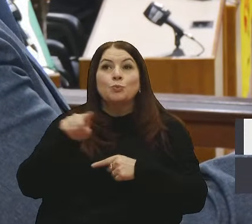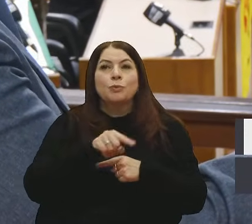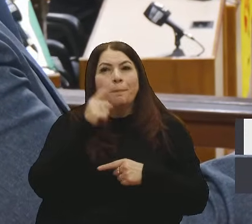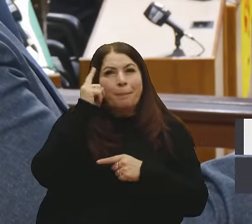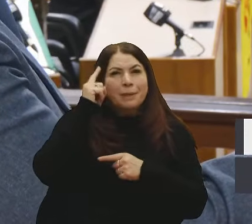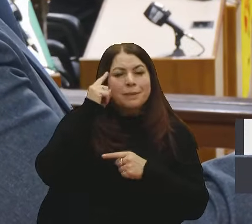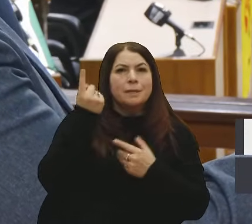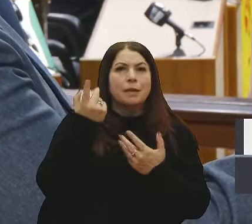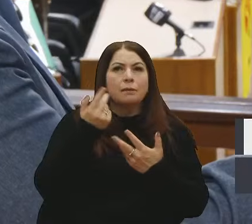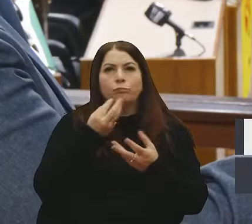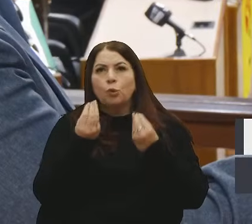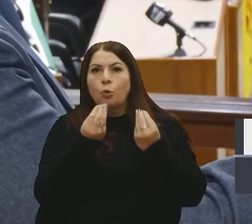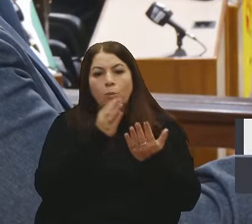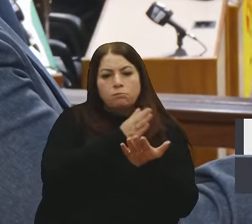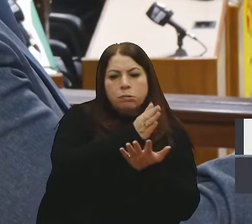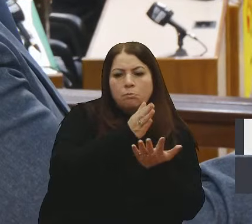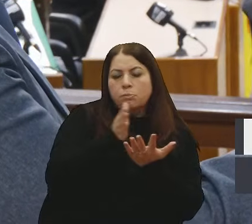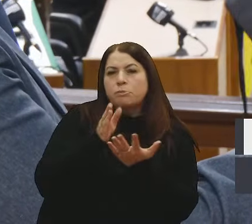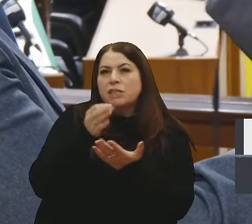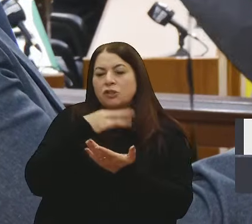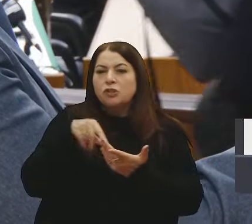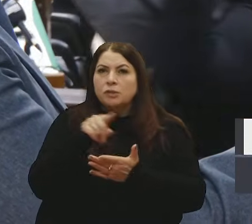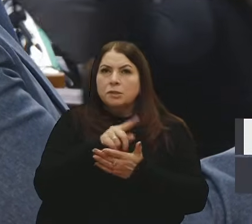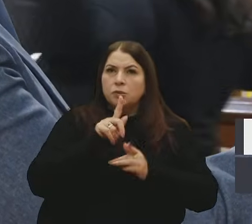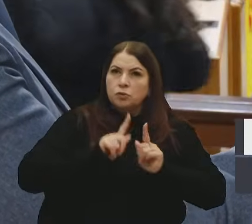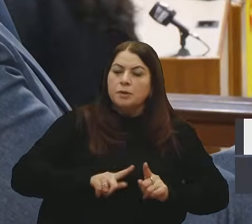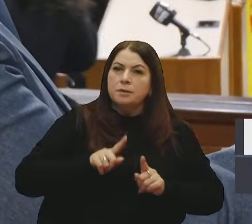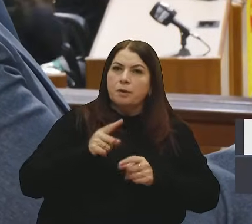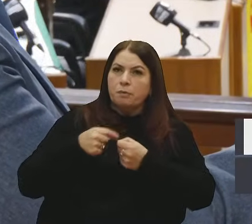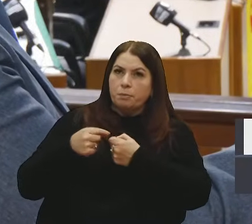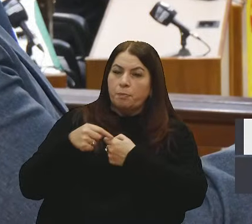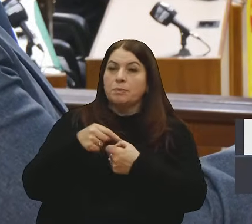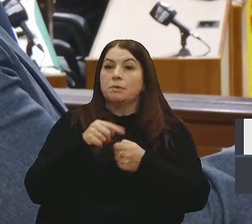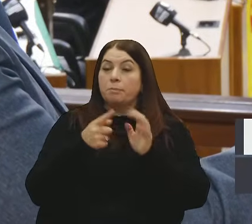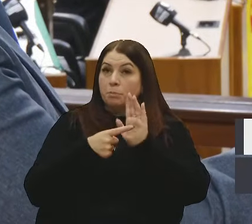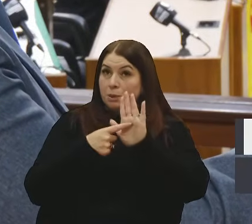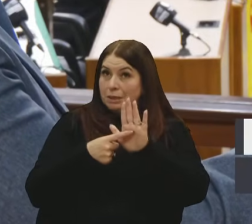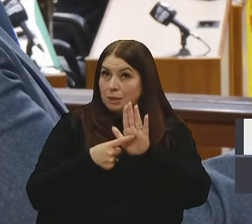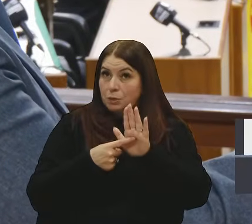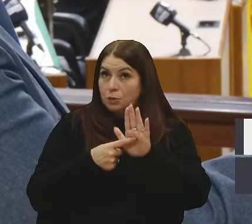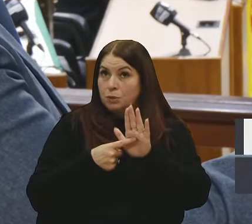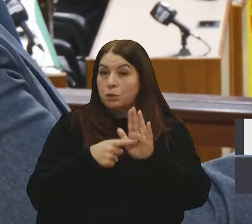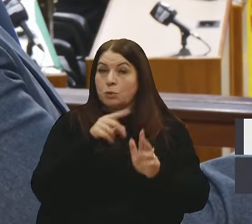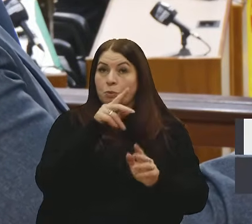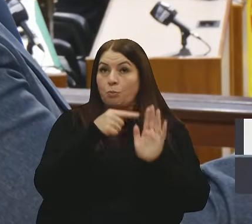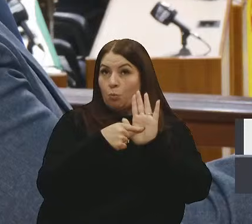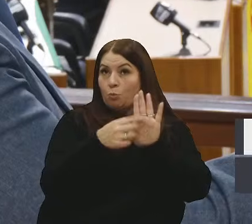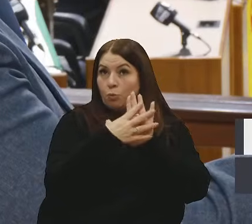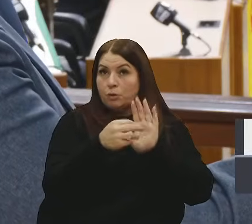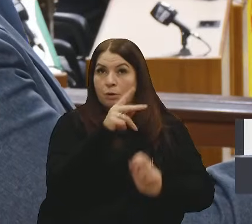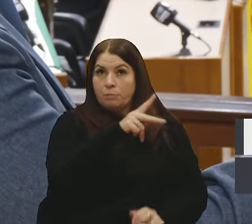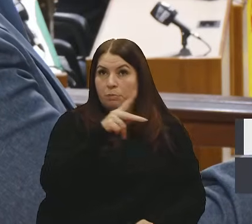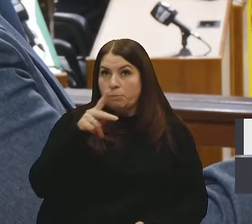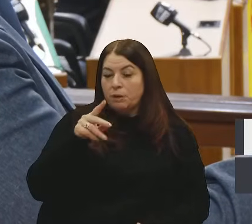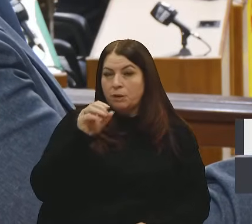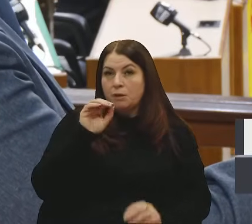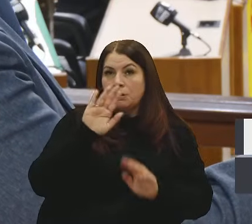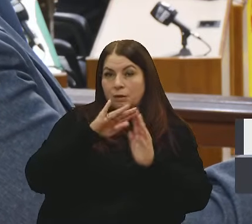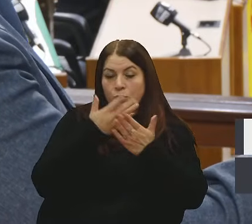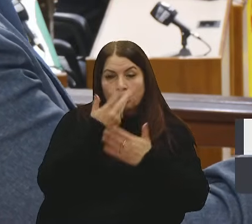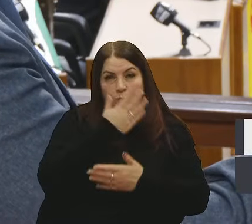nas nuances. Em Caxias, a gestão municipal apresentou um modelo de PPPs da educação infantil, que já